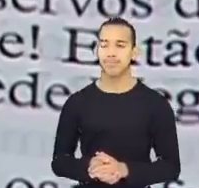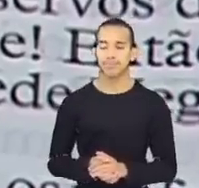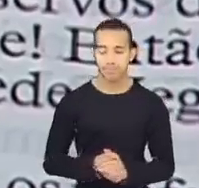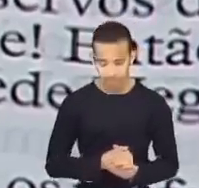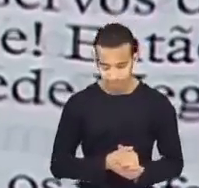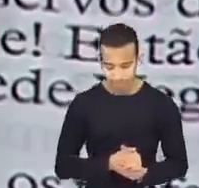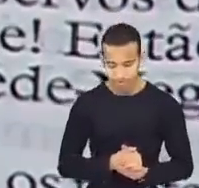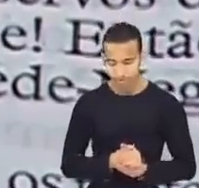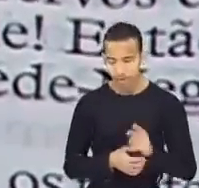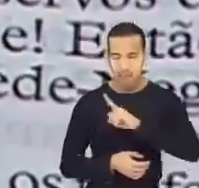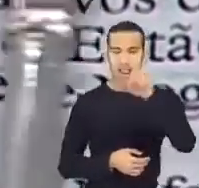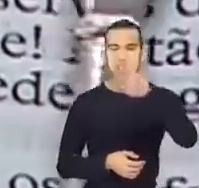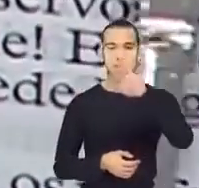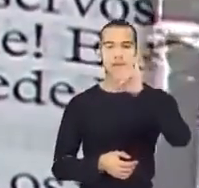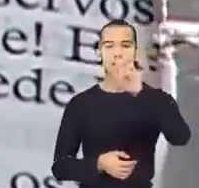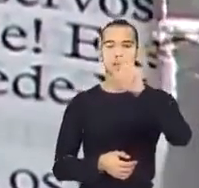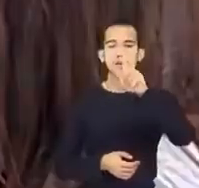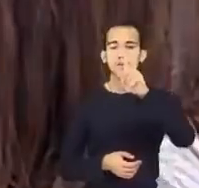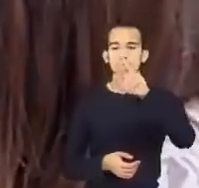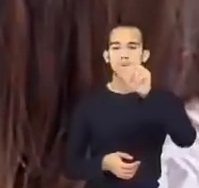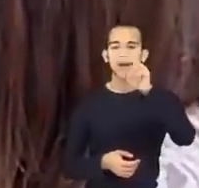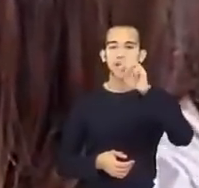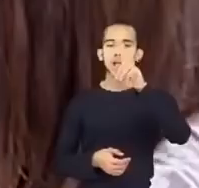Lá no Rio Grande do Sul, lá em Caxias do Sul.